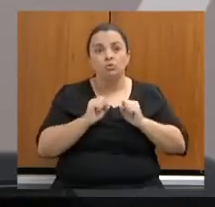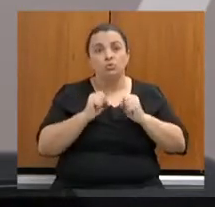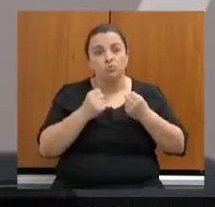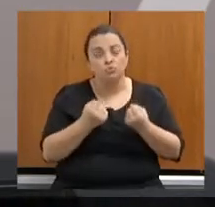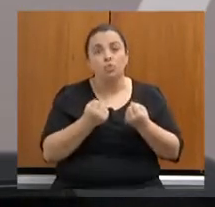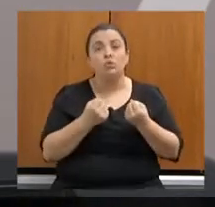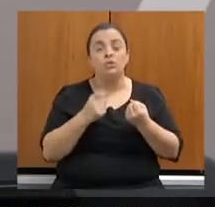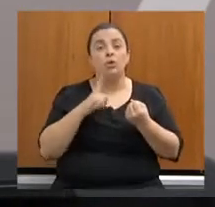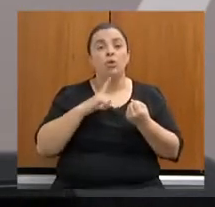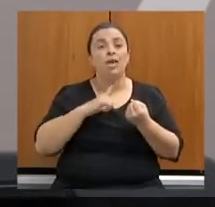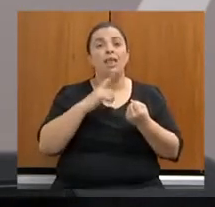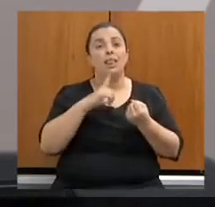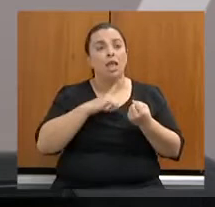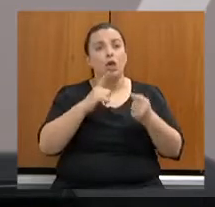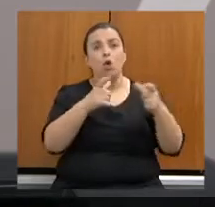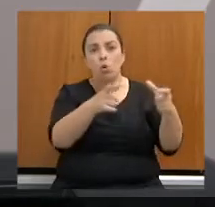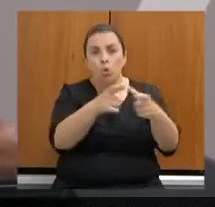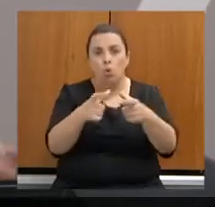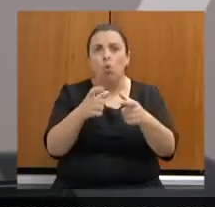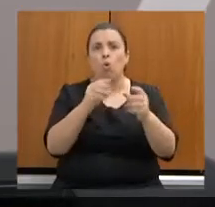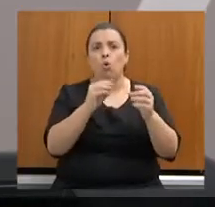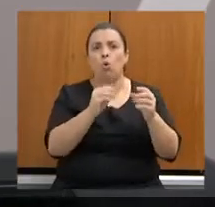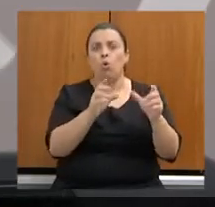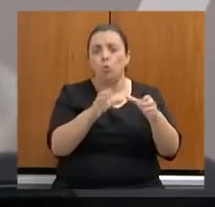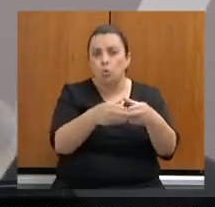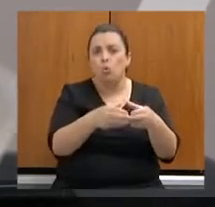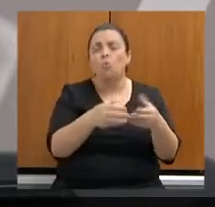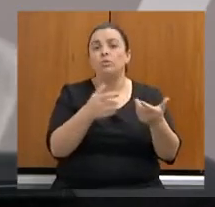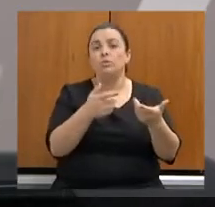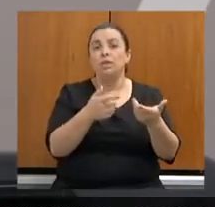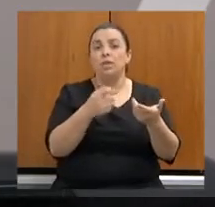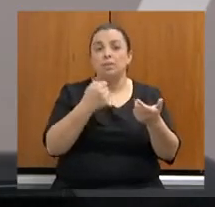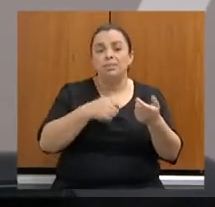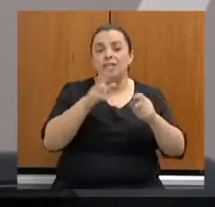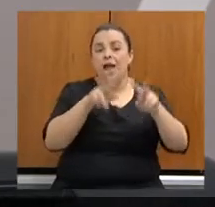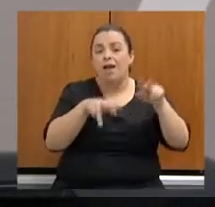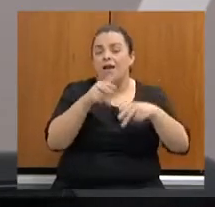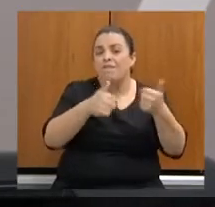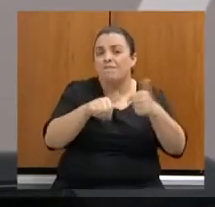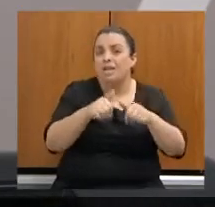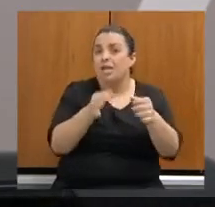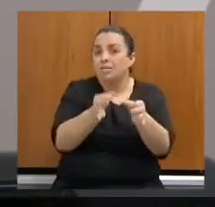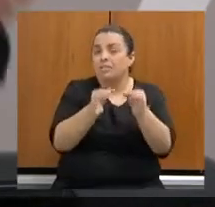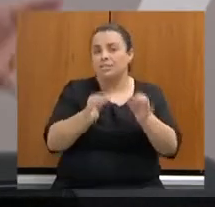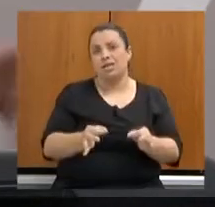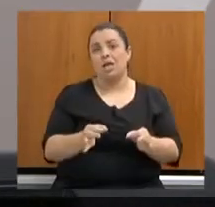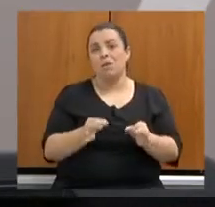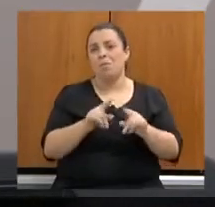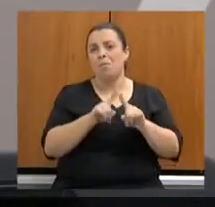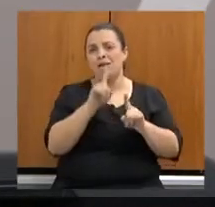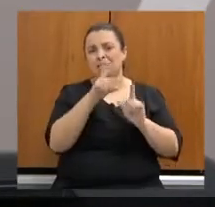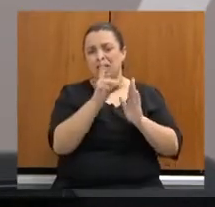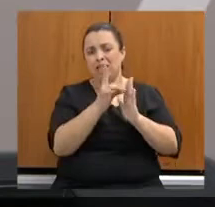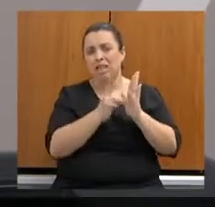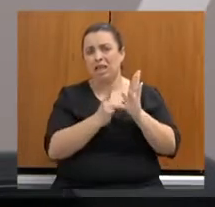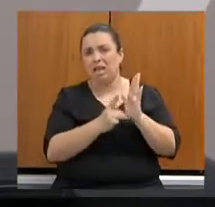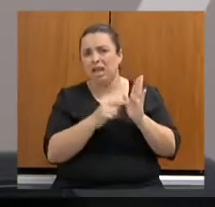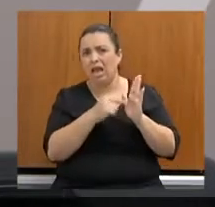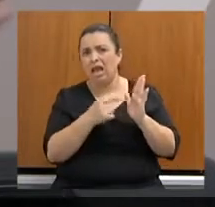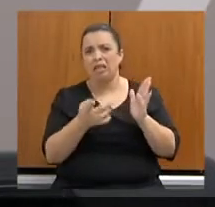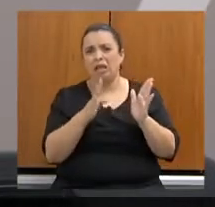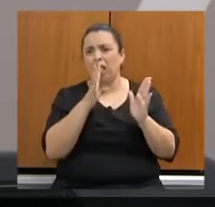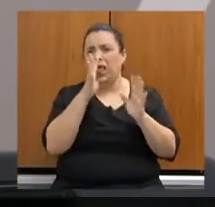estiver aqueles grupos EA quantidade dele que seja feito a coisa bem feita mas que aquele secretos que foram feitos